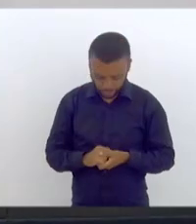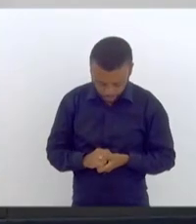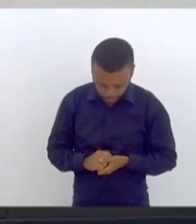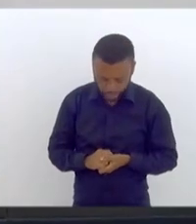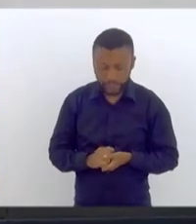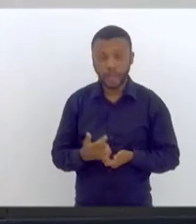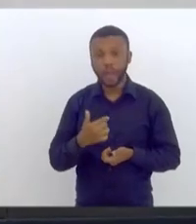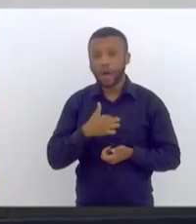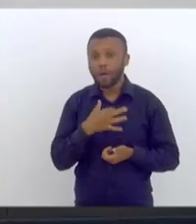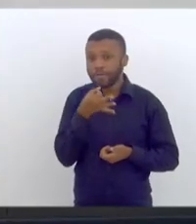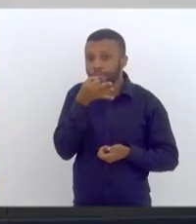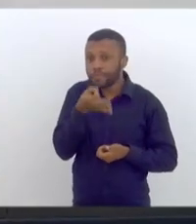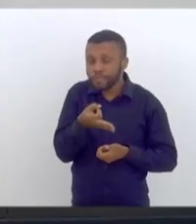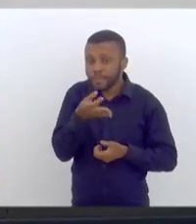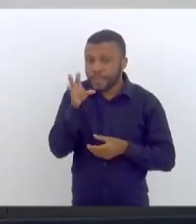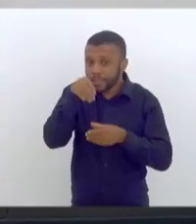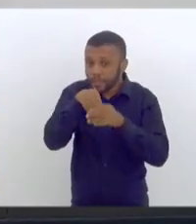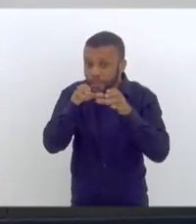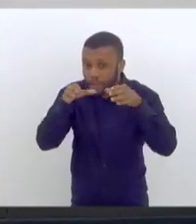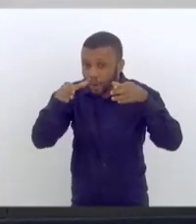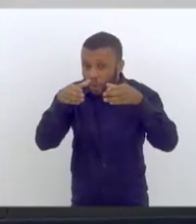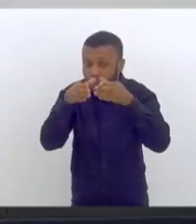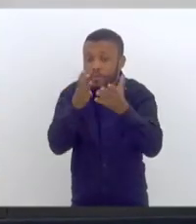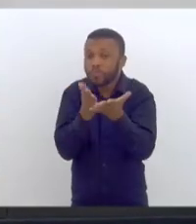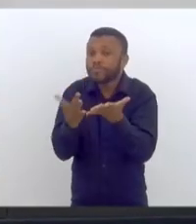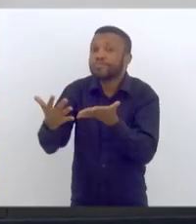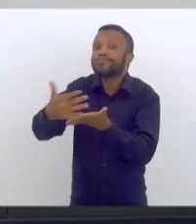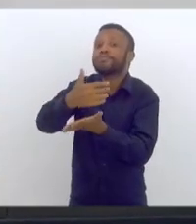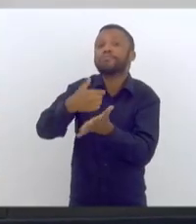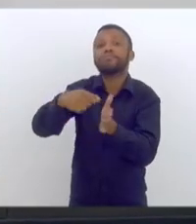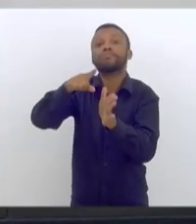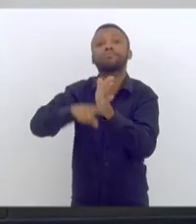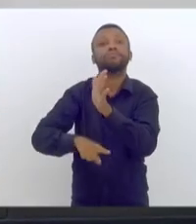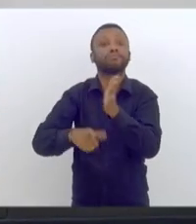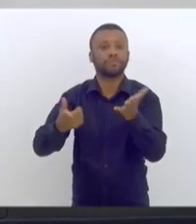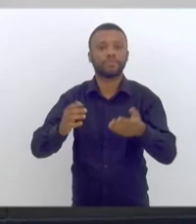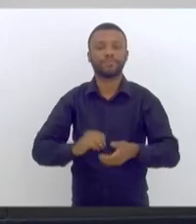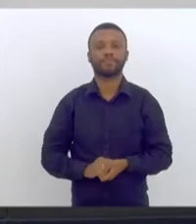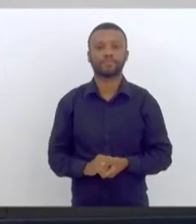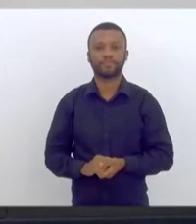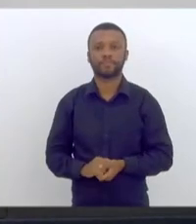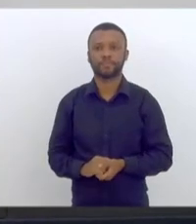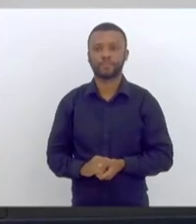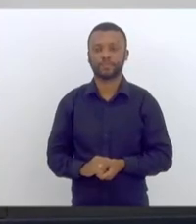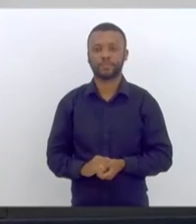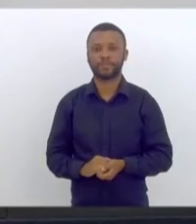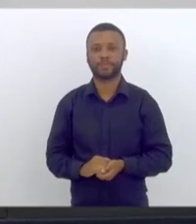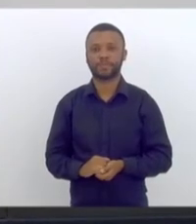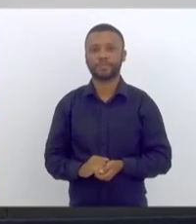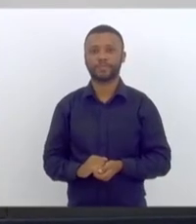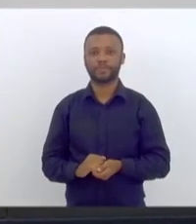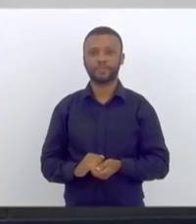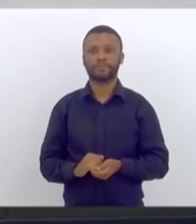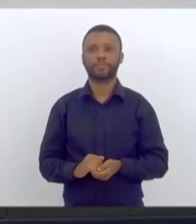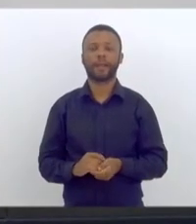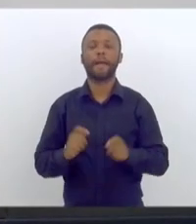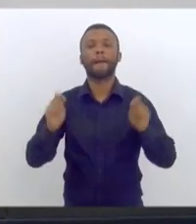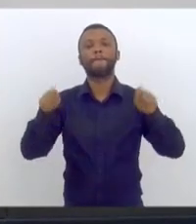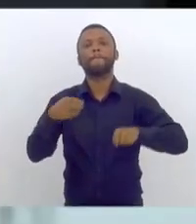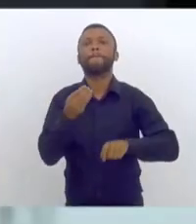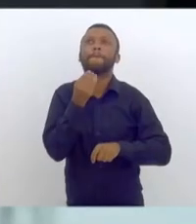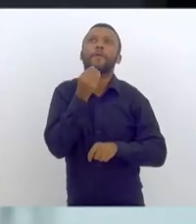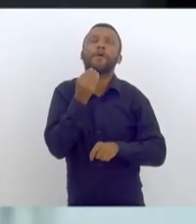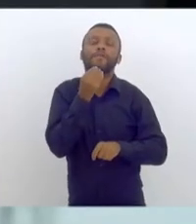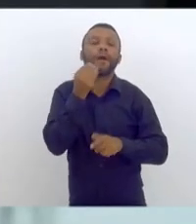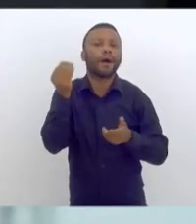eu esteja aqui nessa comissão tributação bem provável nada eu esteja